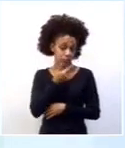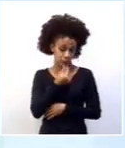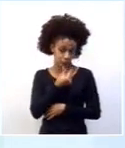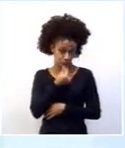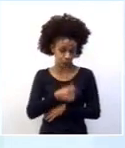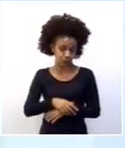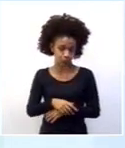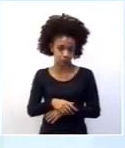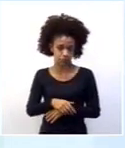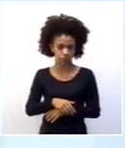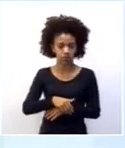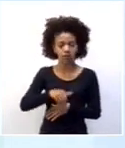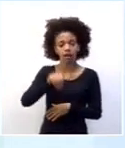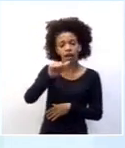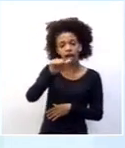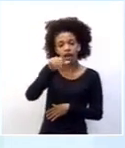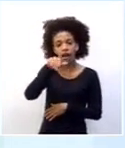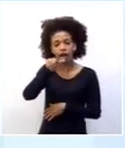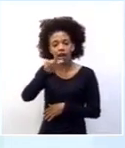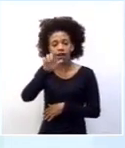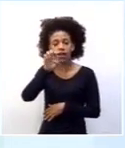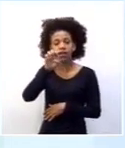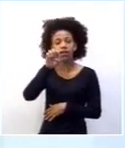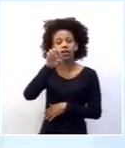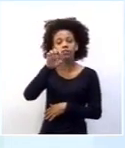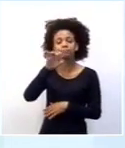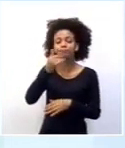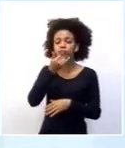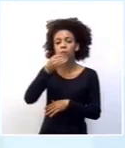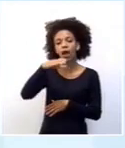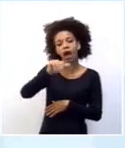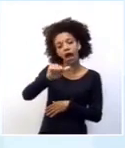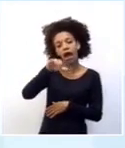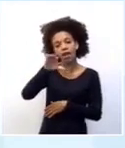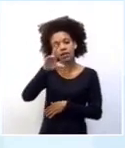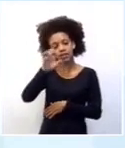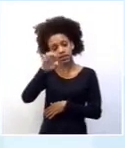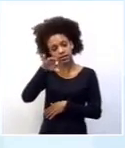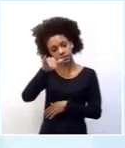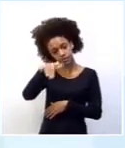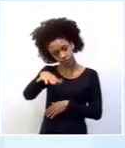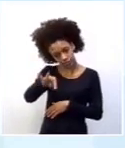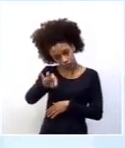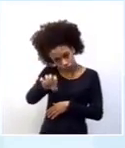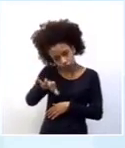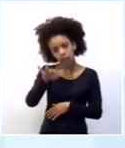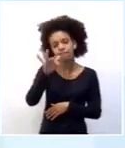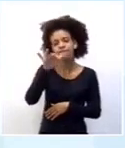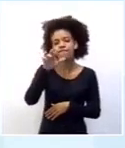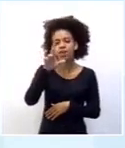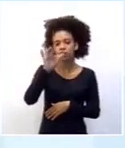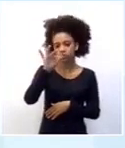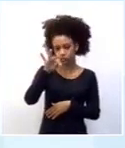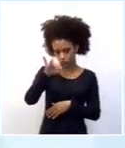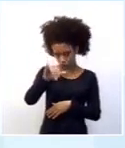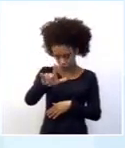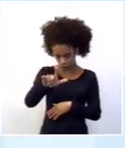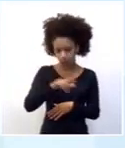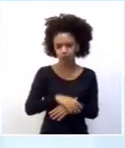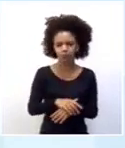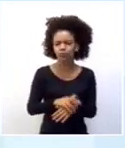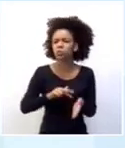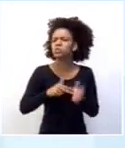fértil. O que é crescente fértil? O que isso tem a ver com as primeiras civilizações, com as primeiras cidades? Vamos lá. A